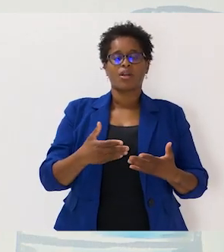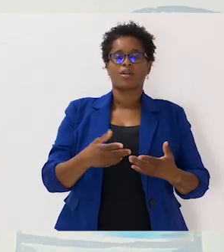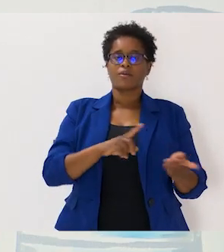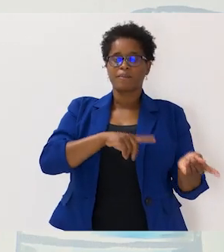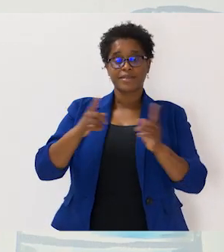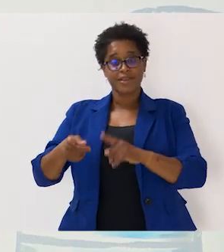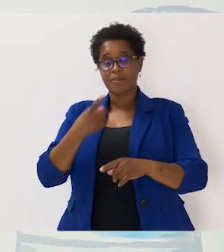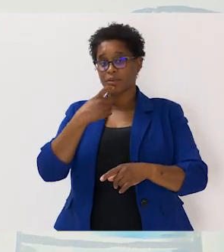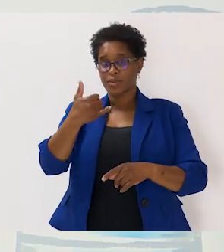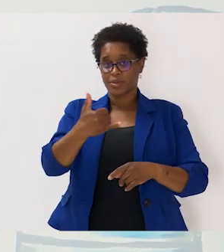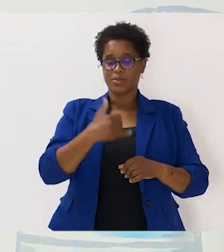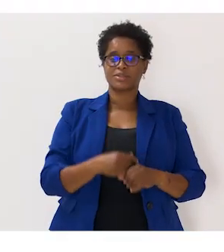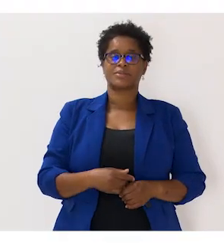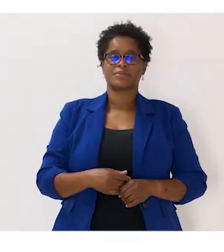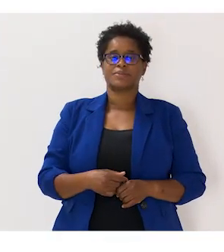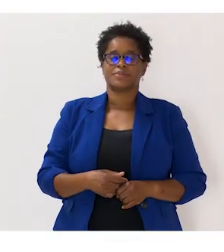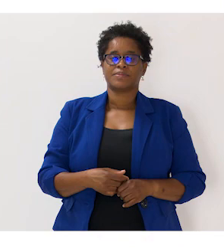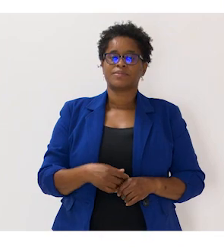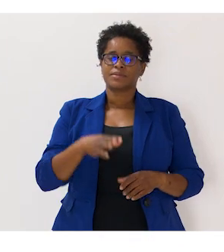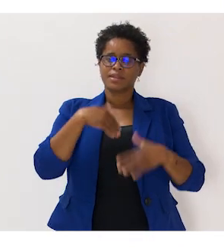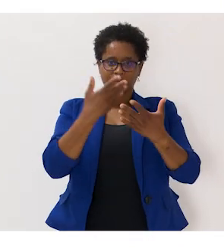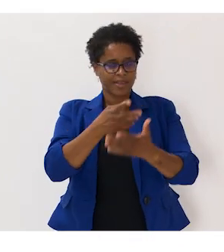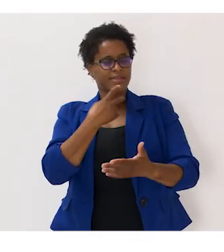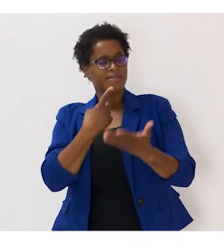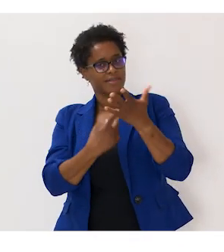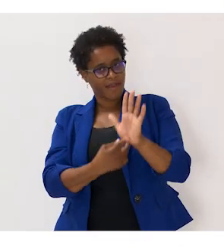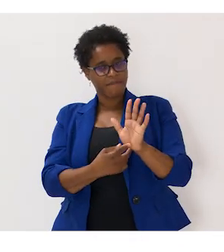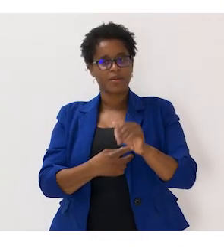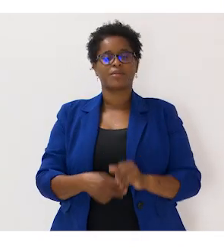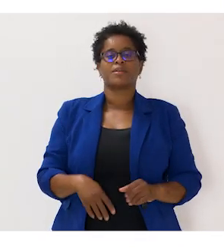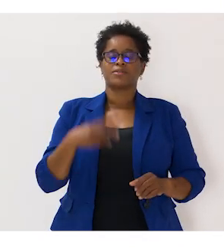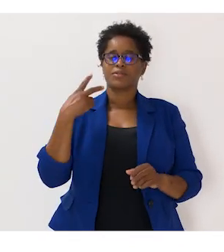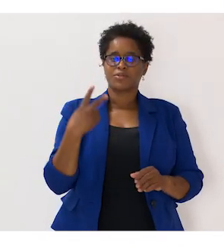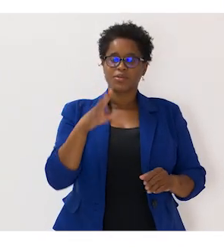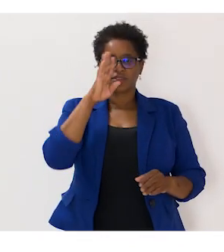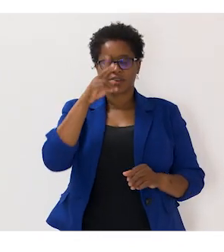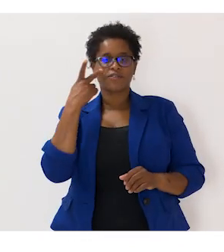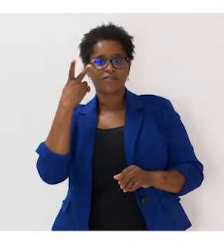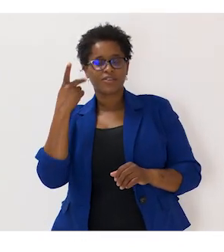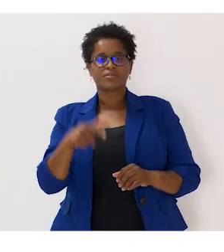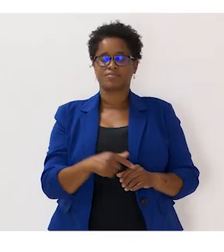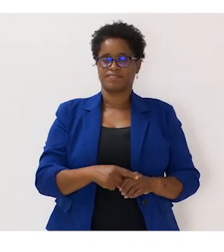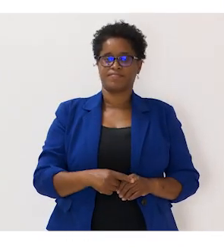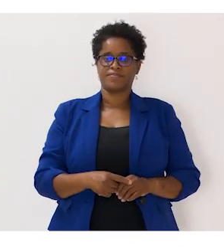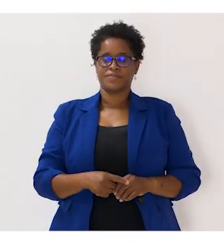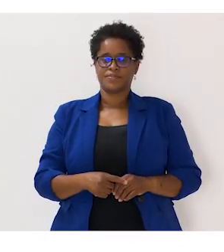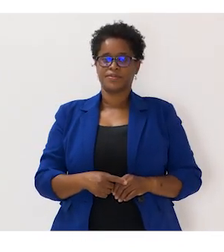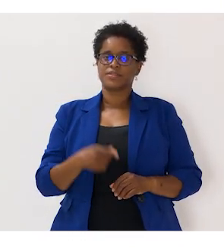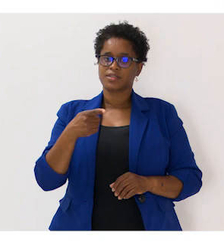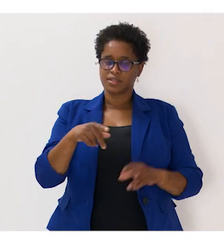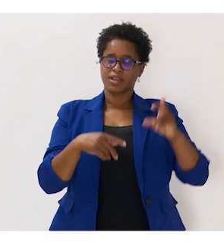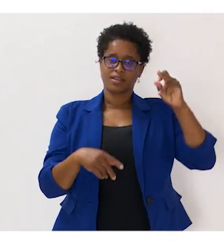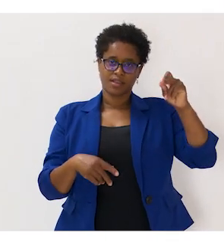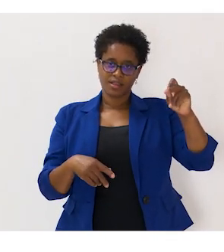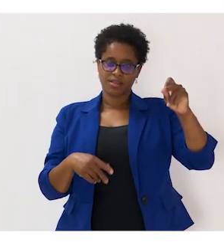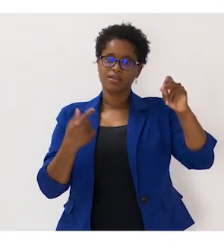agora passemos à questão 2. Dê exemplos de 2 seres vivos pertencentes, a